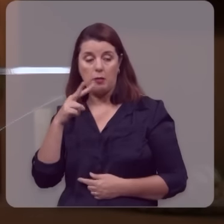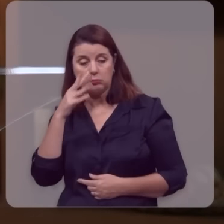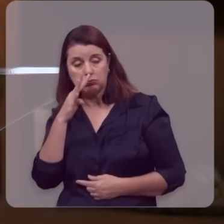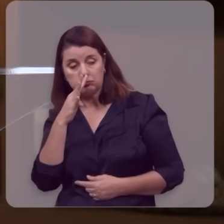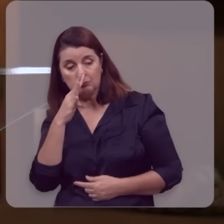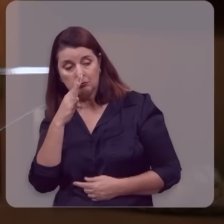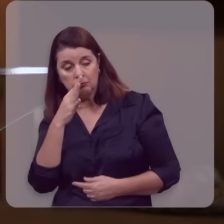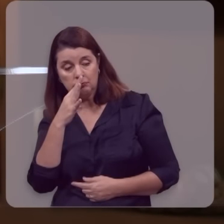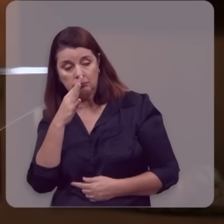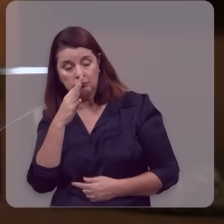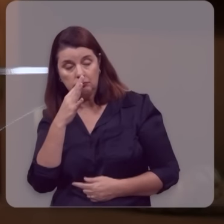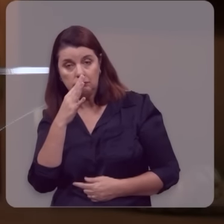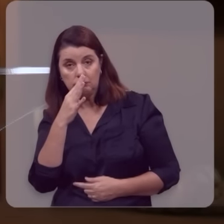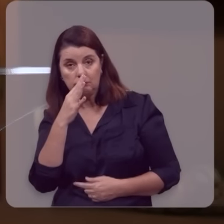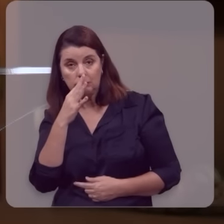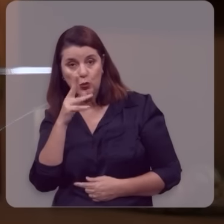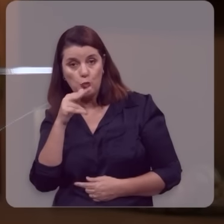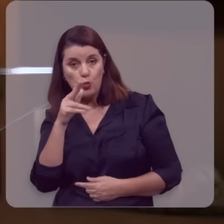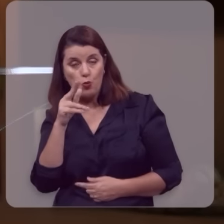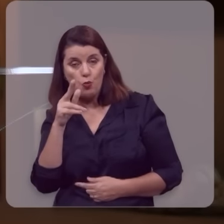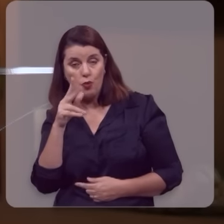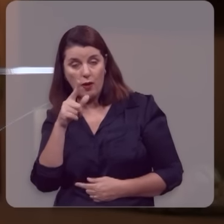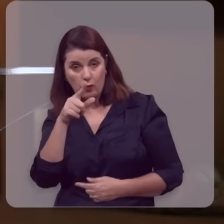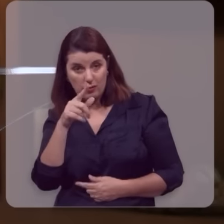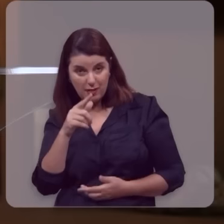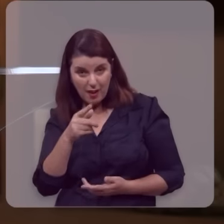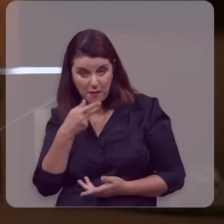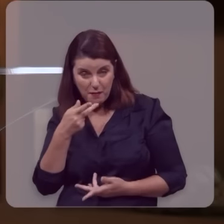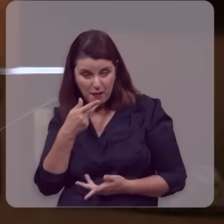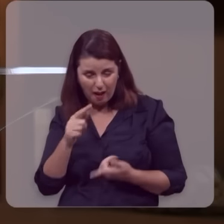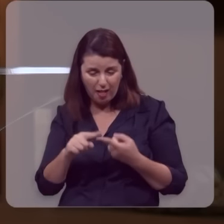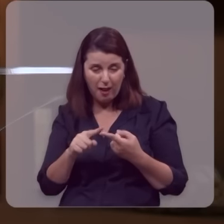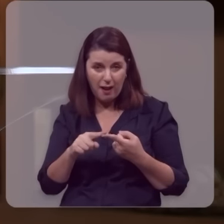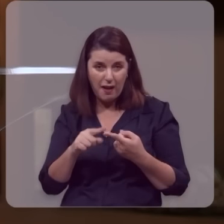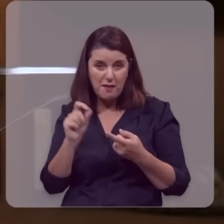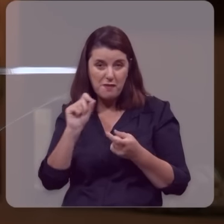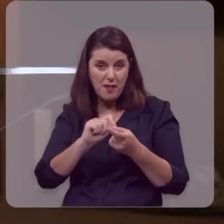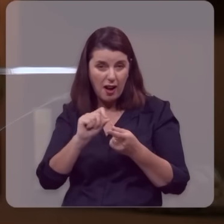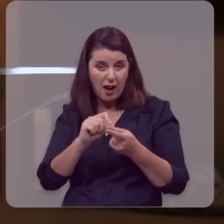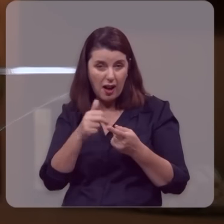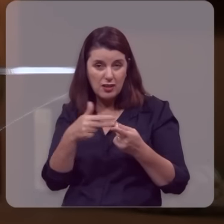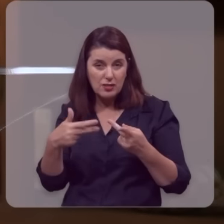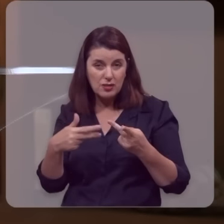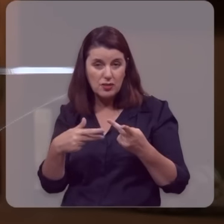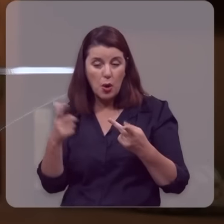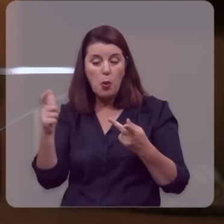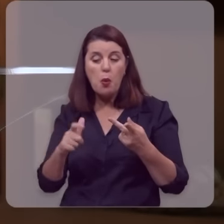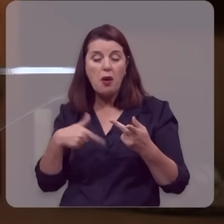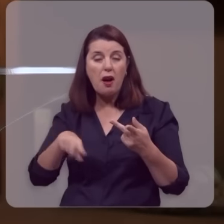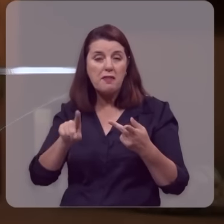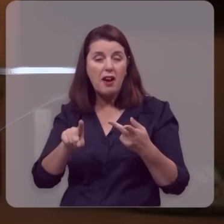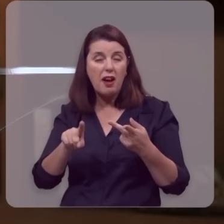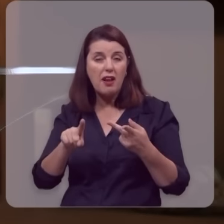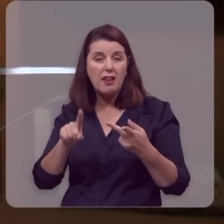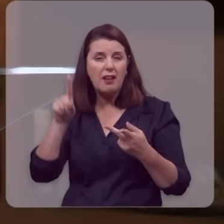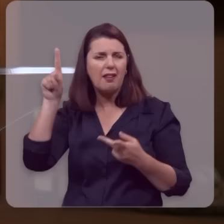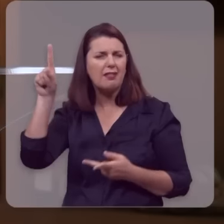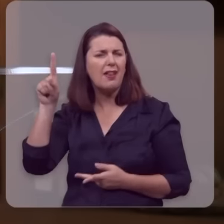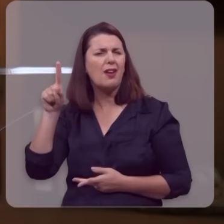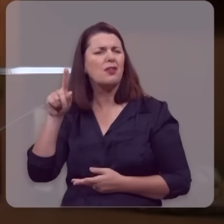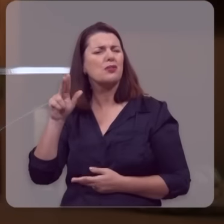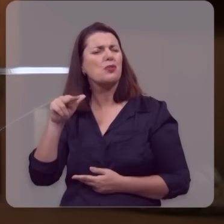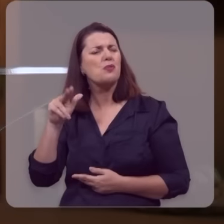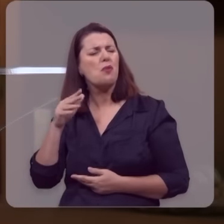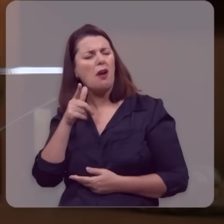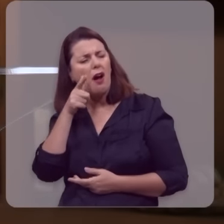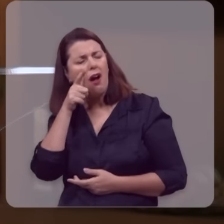encalço e não há nada que você possa falar ou fazer ou lugar que você possa ir que Deus